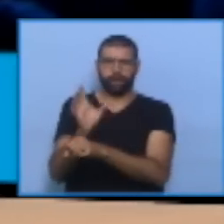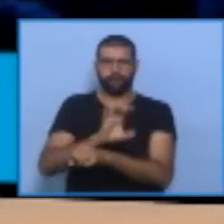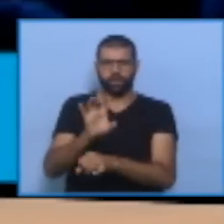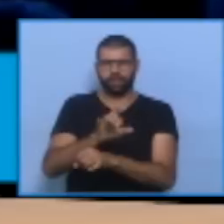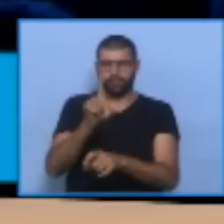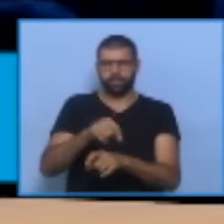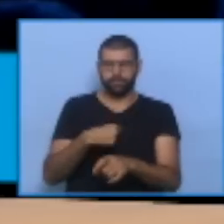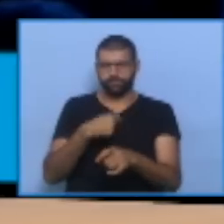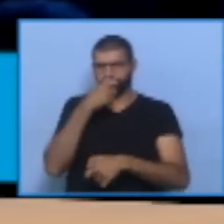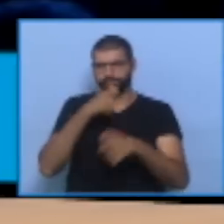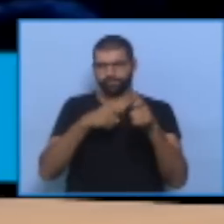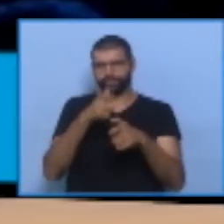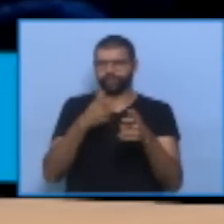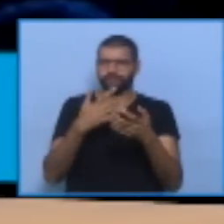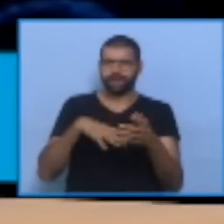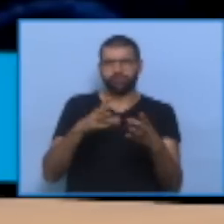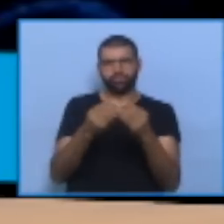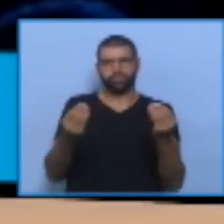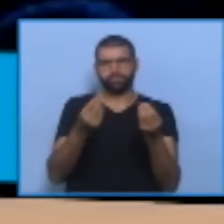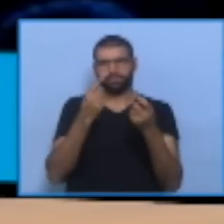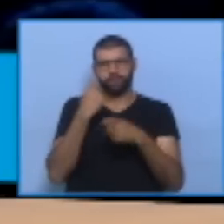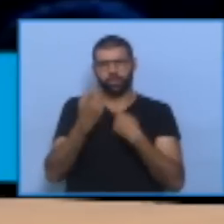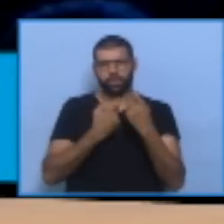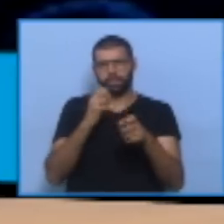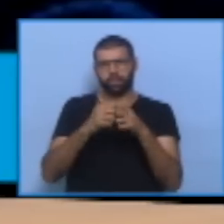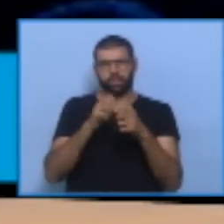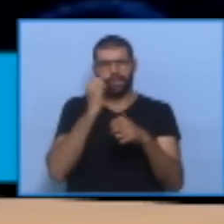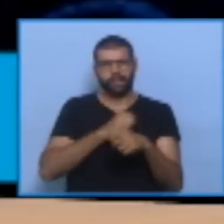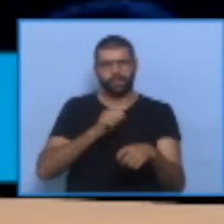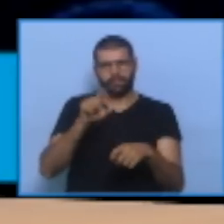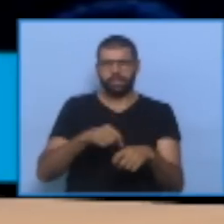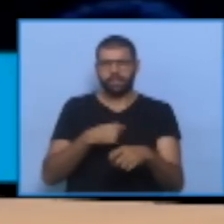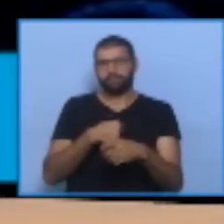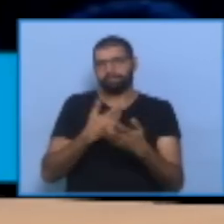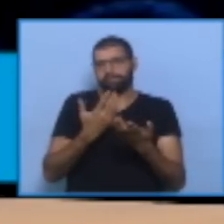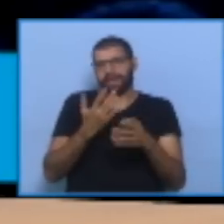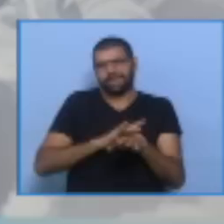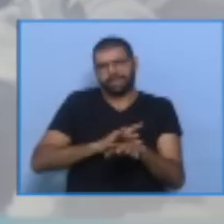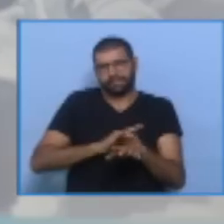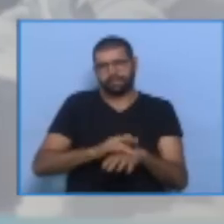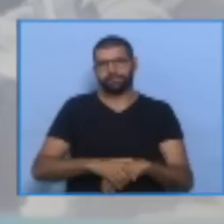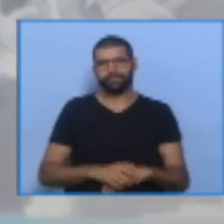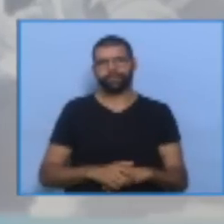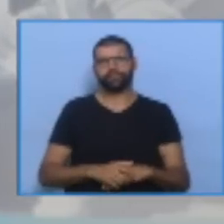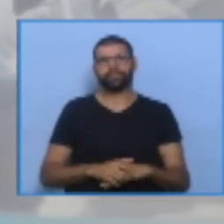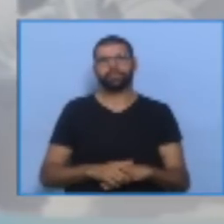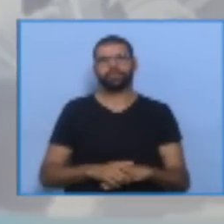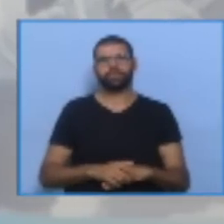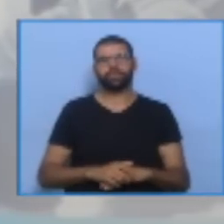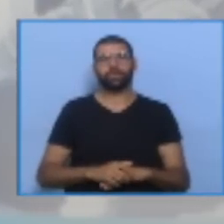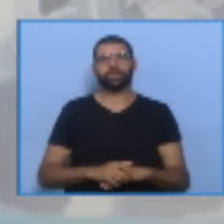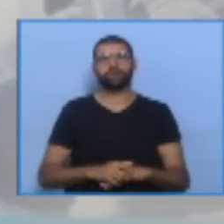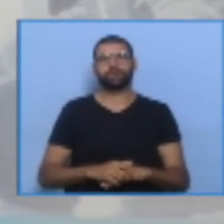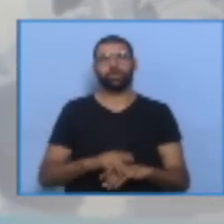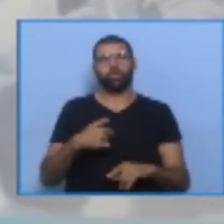procuras de encontrar soluções para problemas tão graves e tão melindrosos. Ao escutar